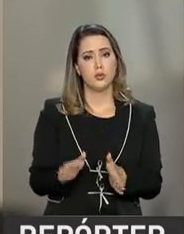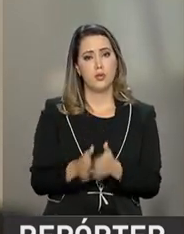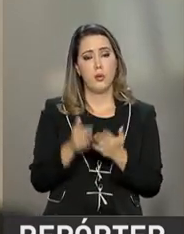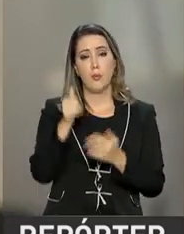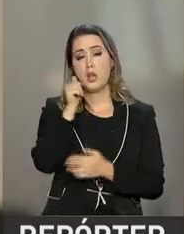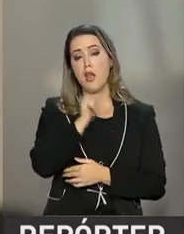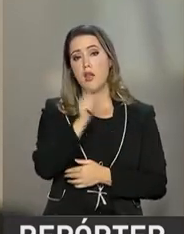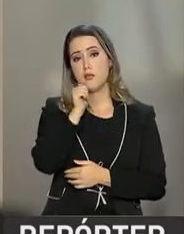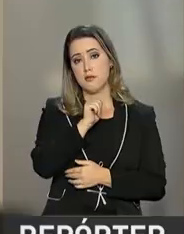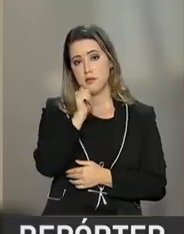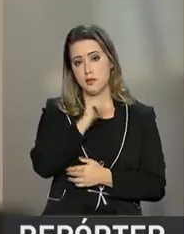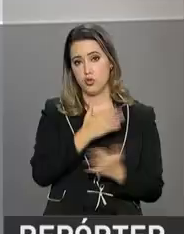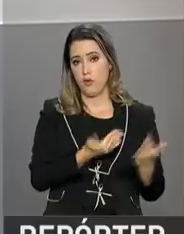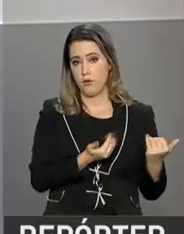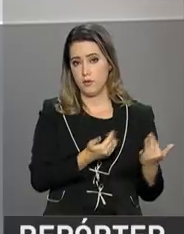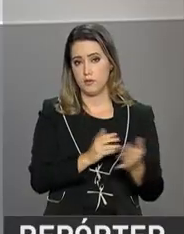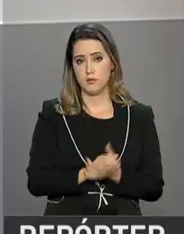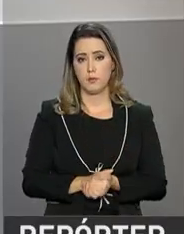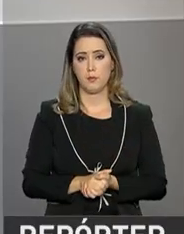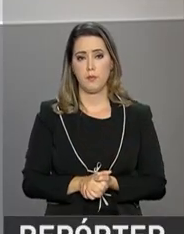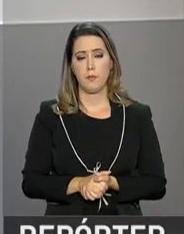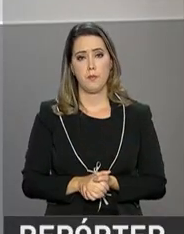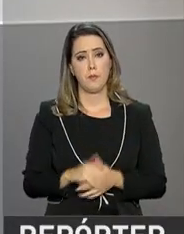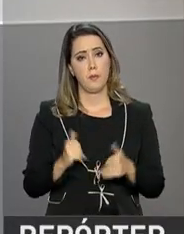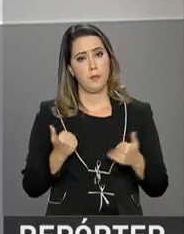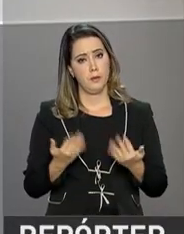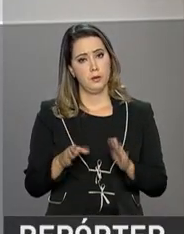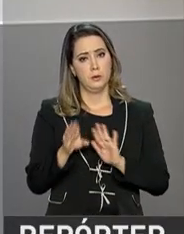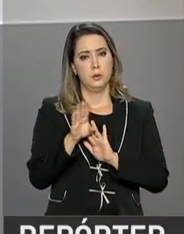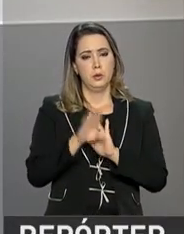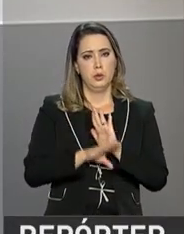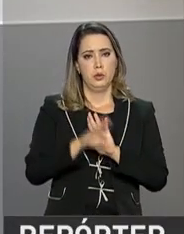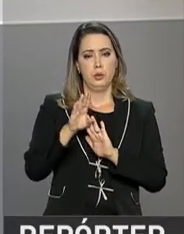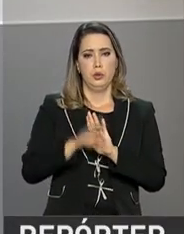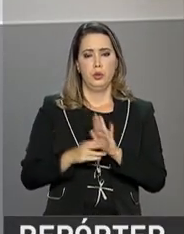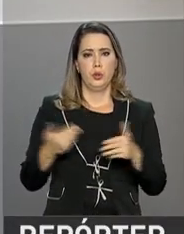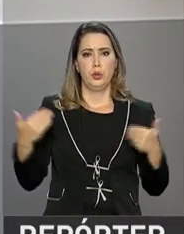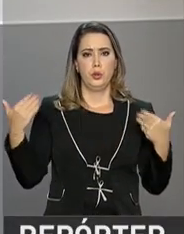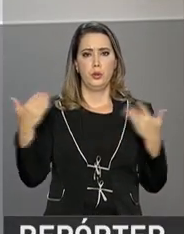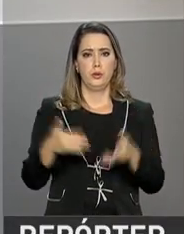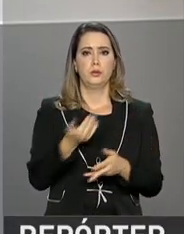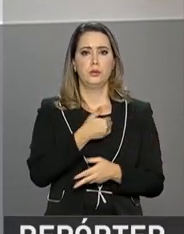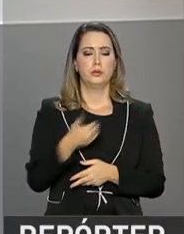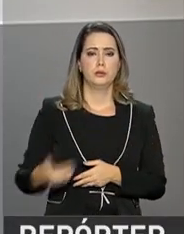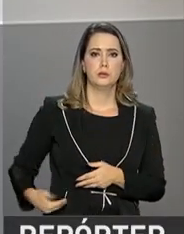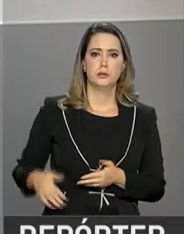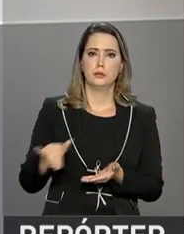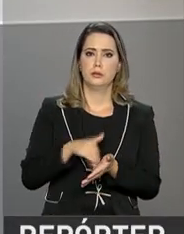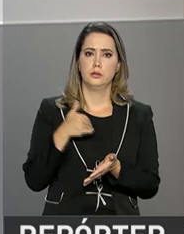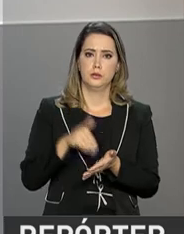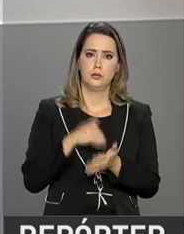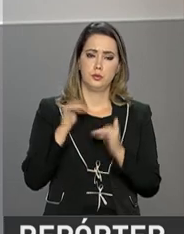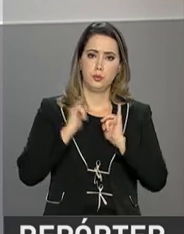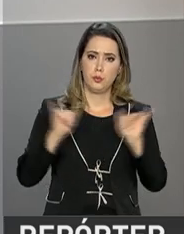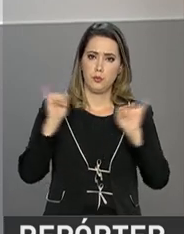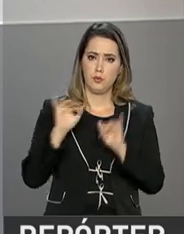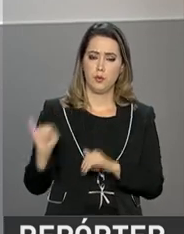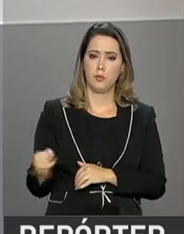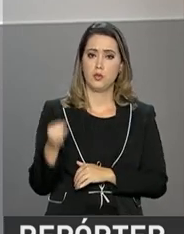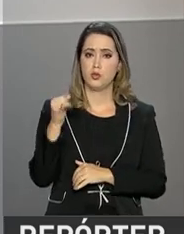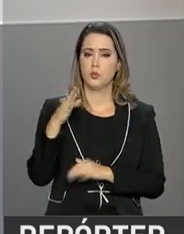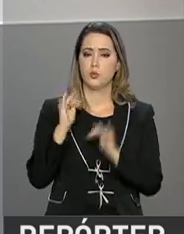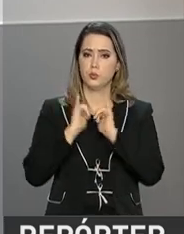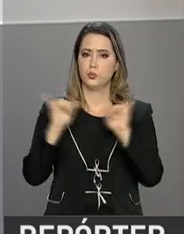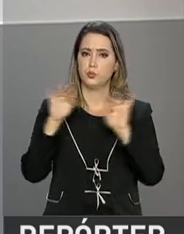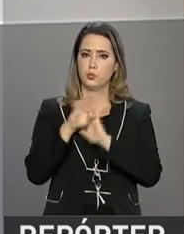jovens mulheres ainda durante o programa por dentro do governo o secretário anunciou para janeiro o lançamento